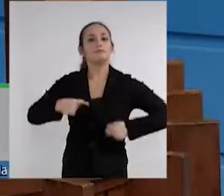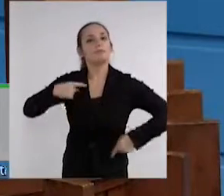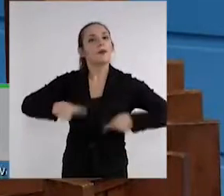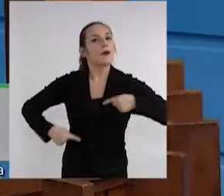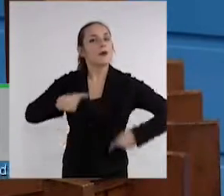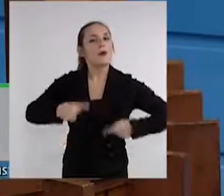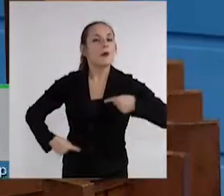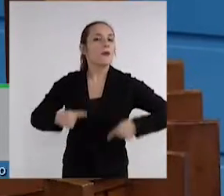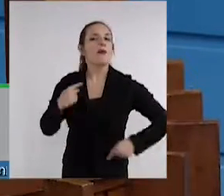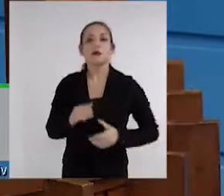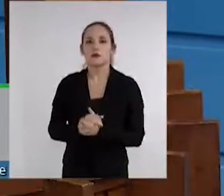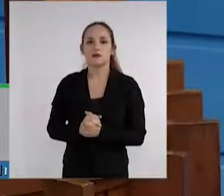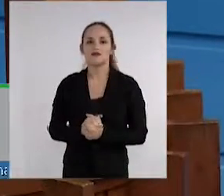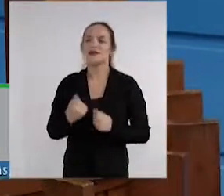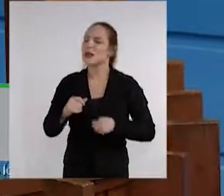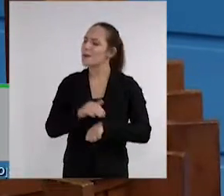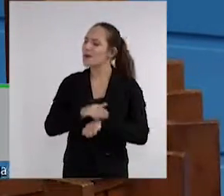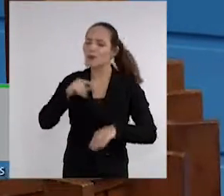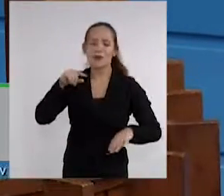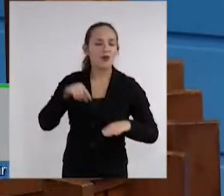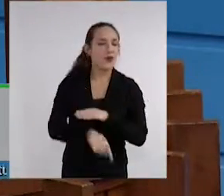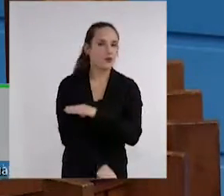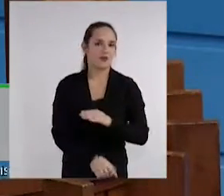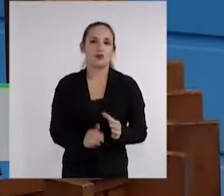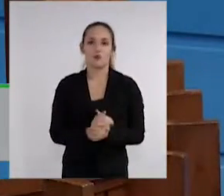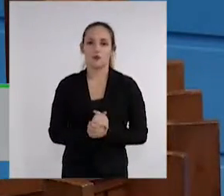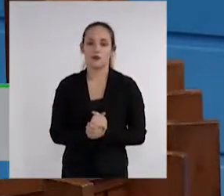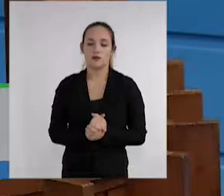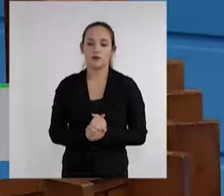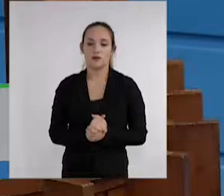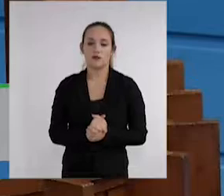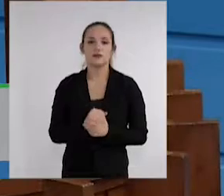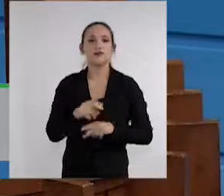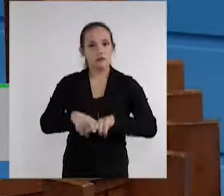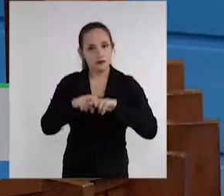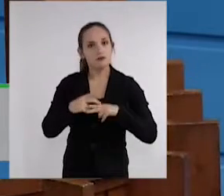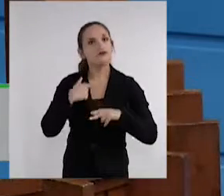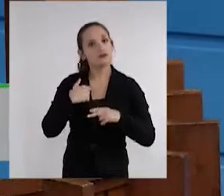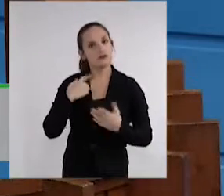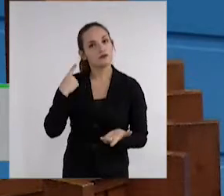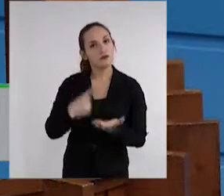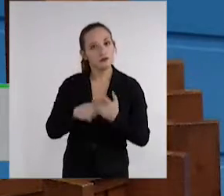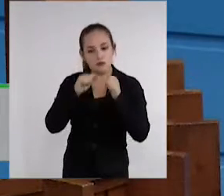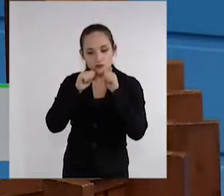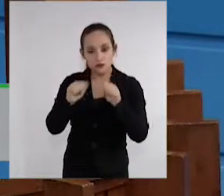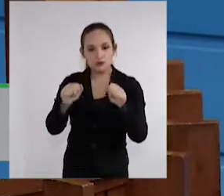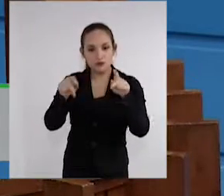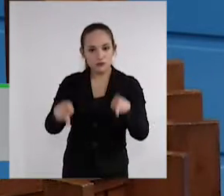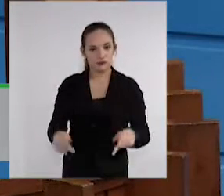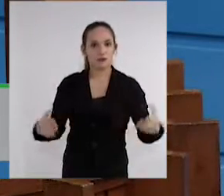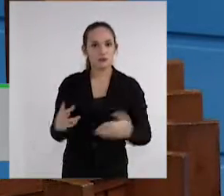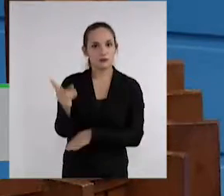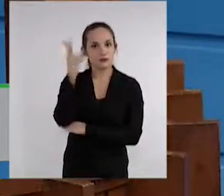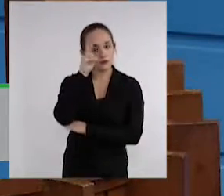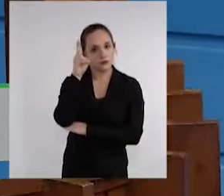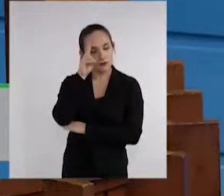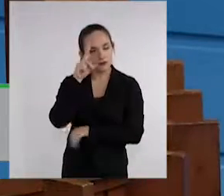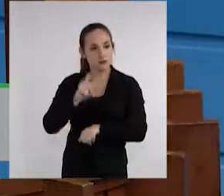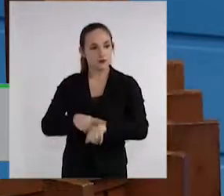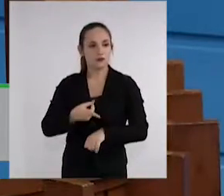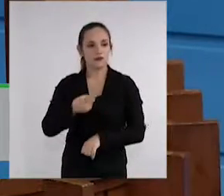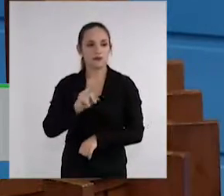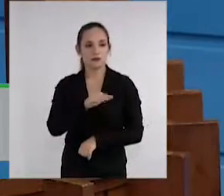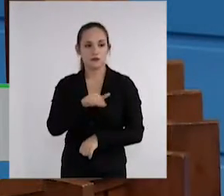debatendo essa discussão com profundidade. E é isso que nós queremos na audiência pública, na segunda-feira, às